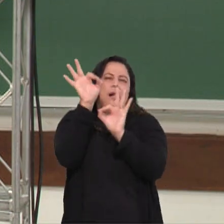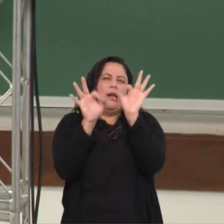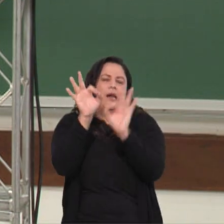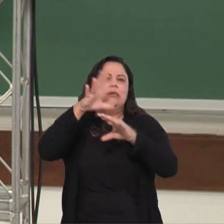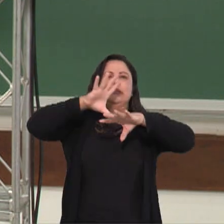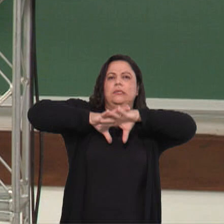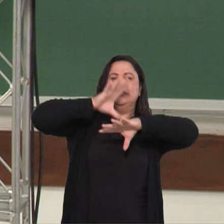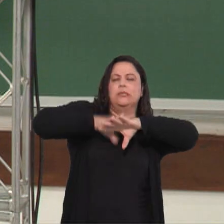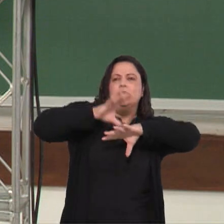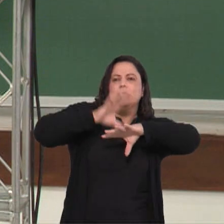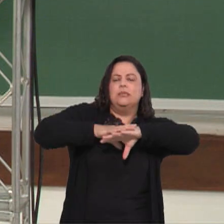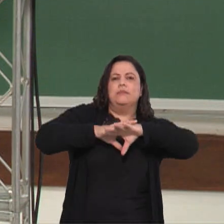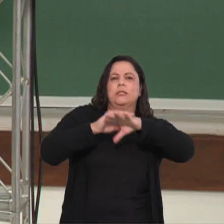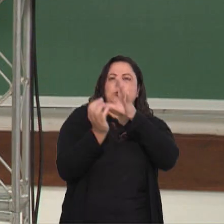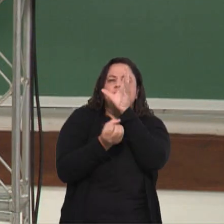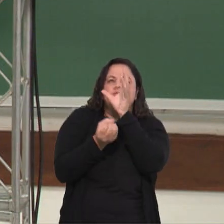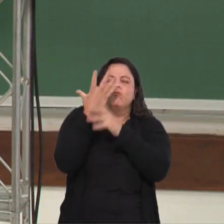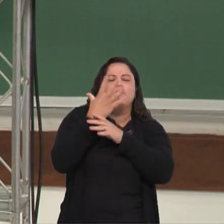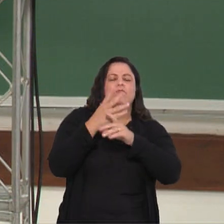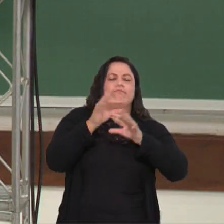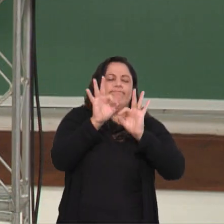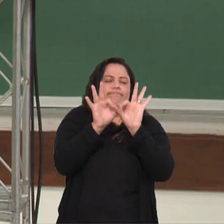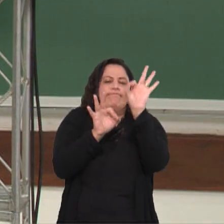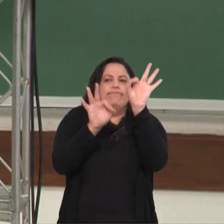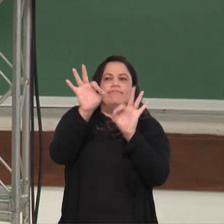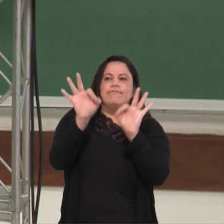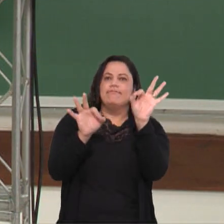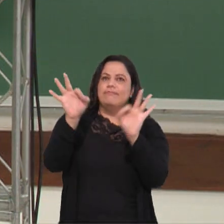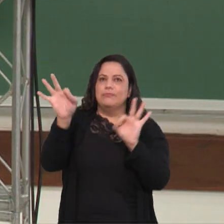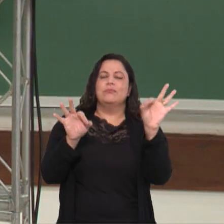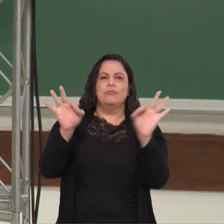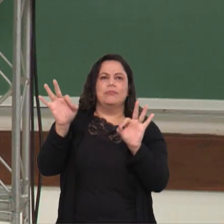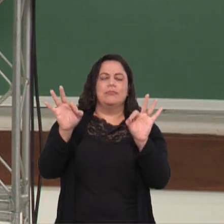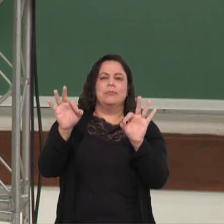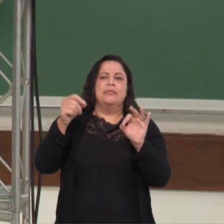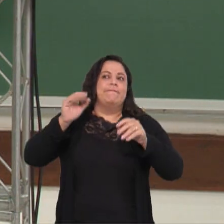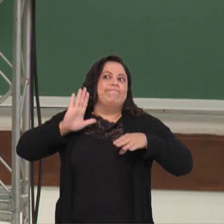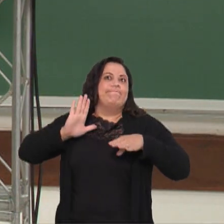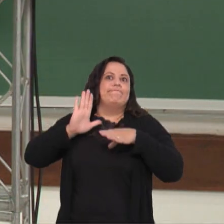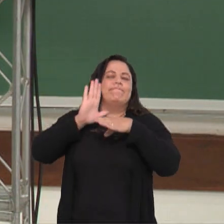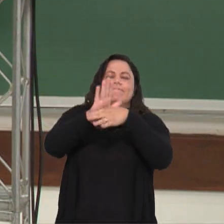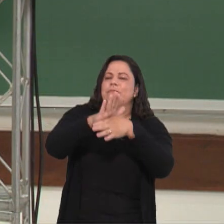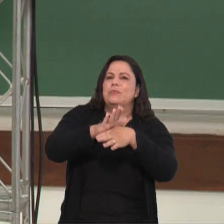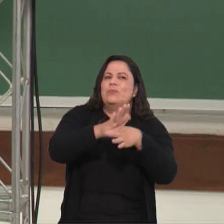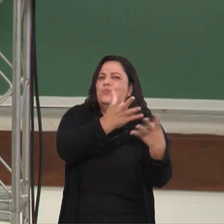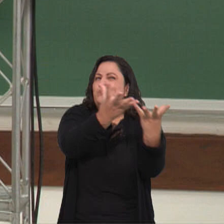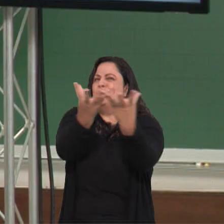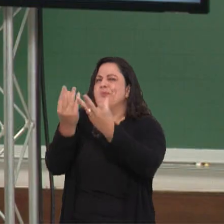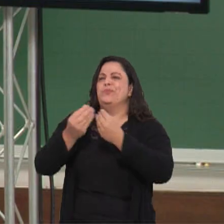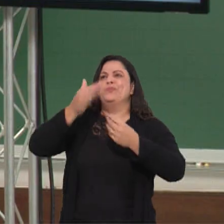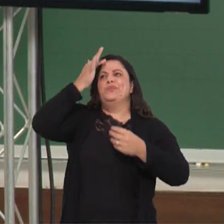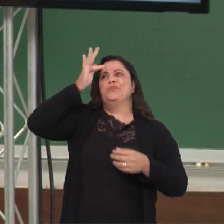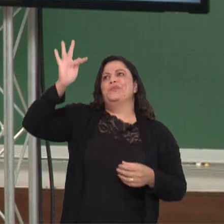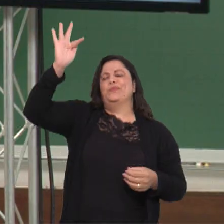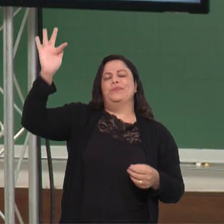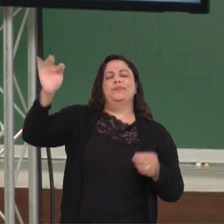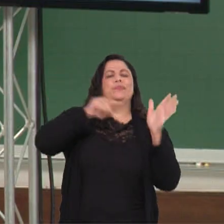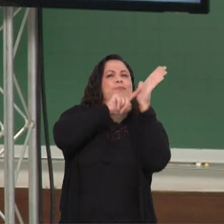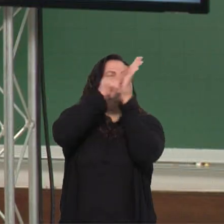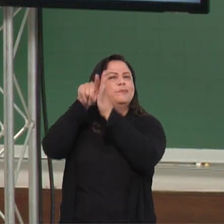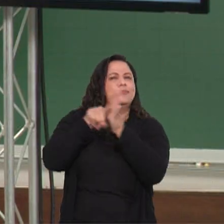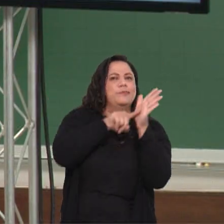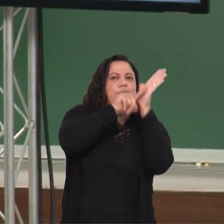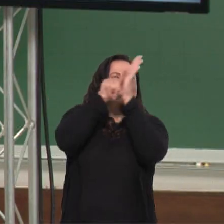matematicamente muito fértil. Tá? Então o helenismo trouxe contribuições extraordinárias para a filosofia e para a ciência do